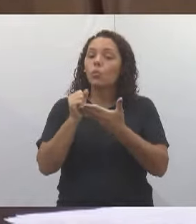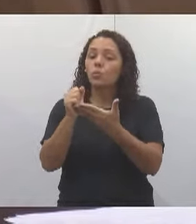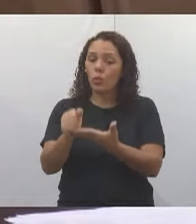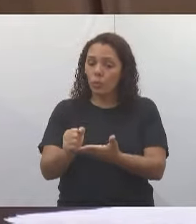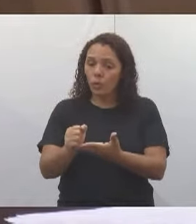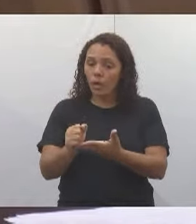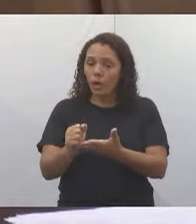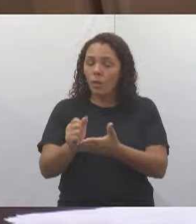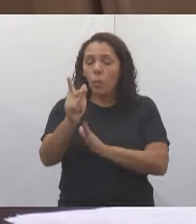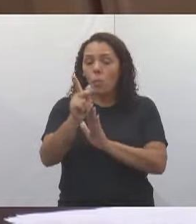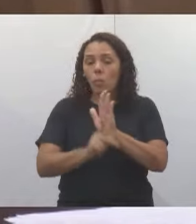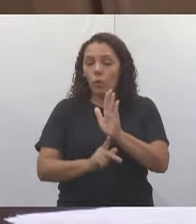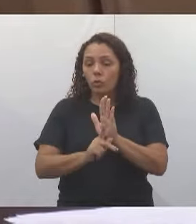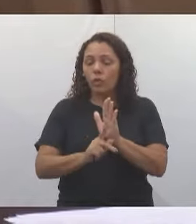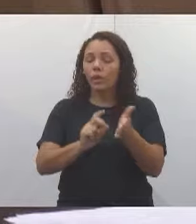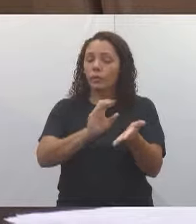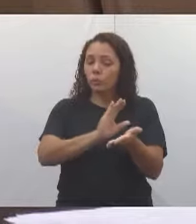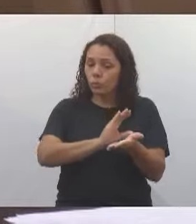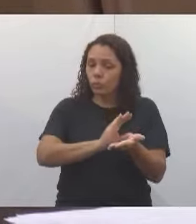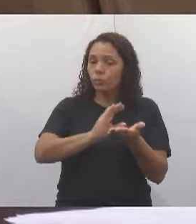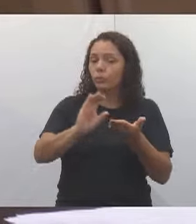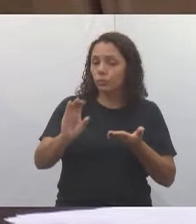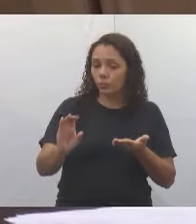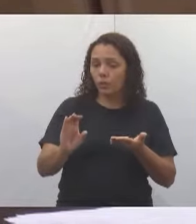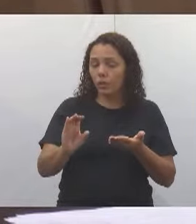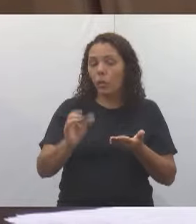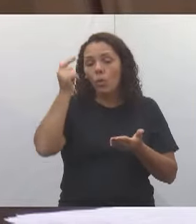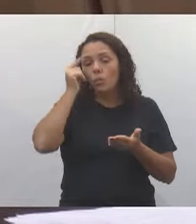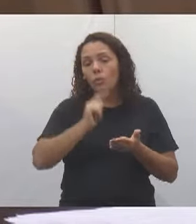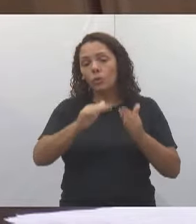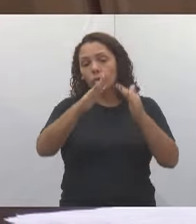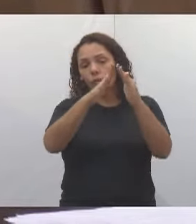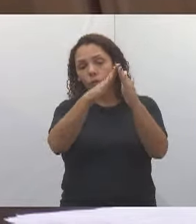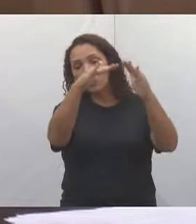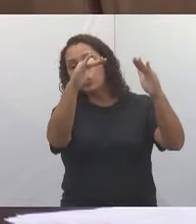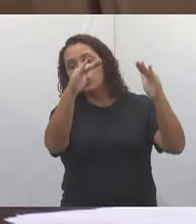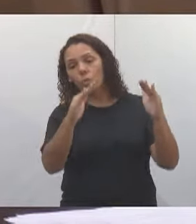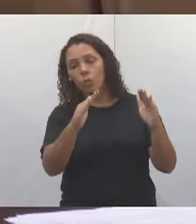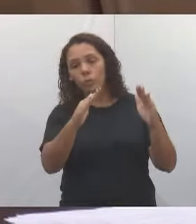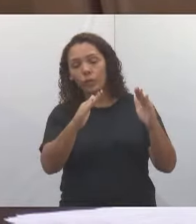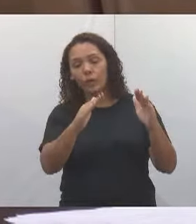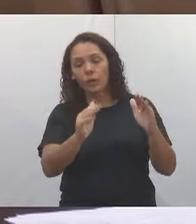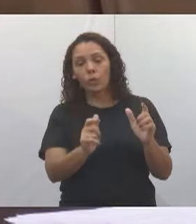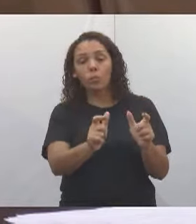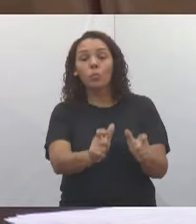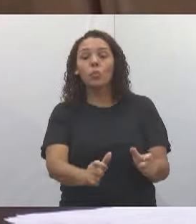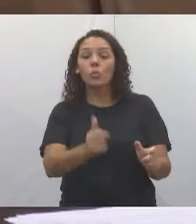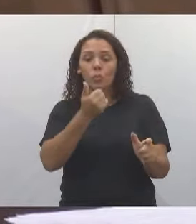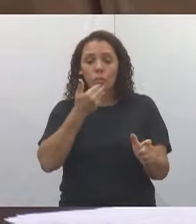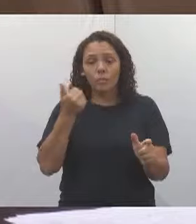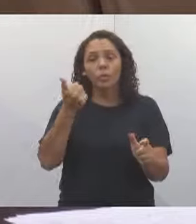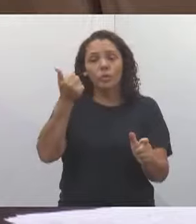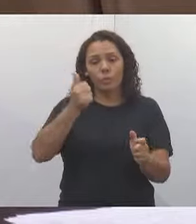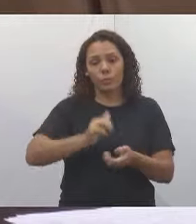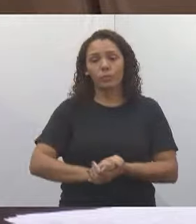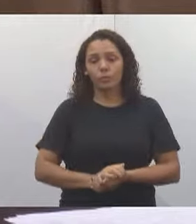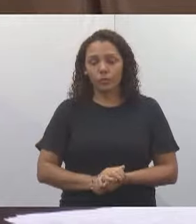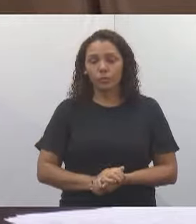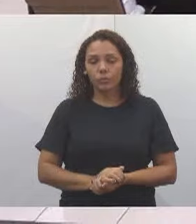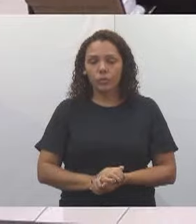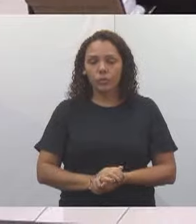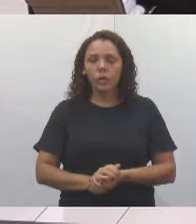ver o valor e a gente possa destinar e cobrir e ter um espaço lá ainda melhor do que está ficando lá. Você tá bom? Pode marcar reunião